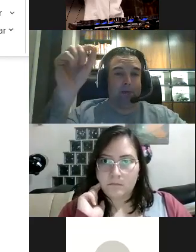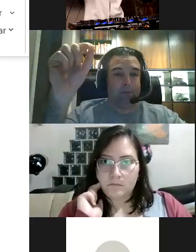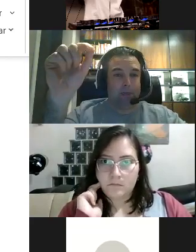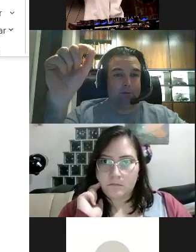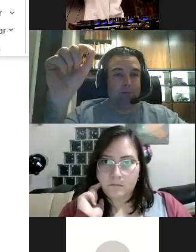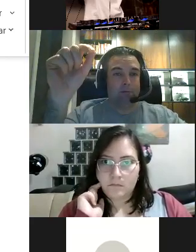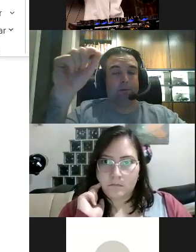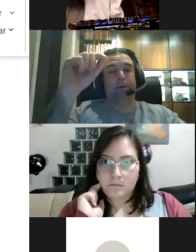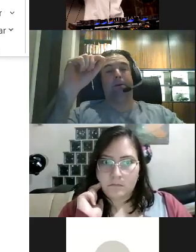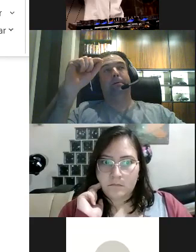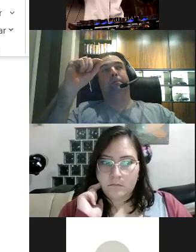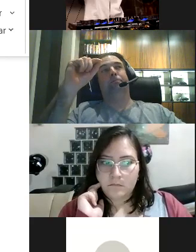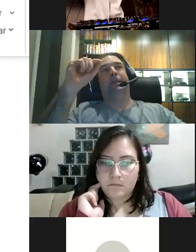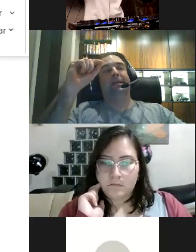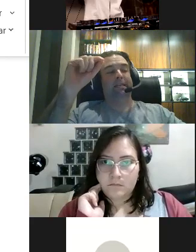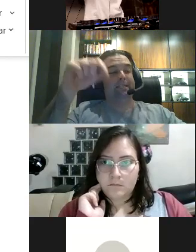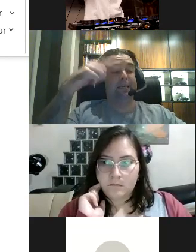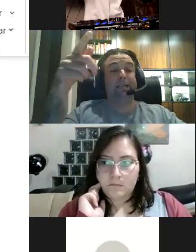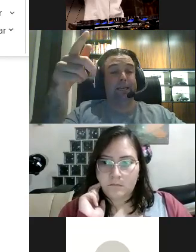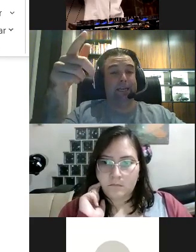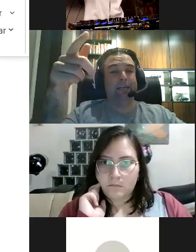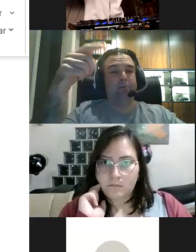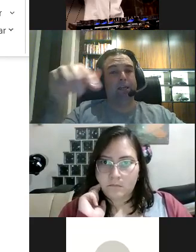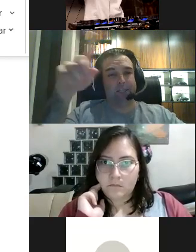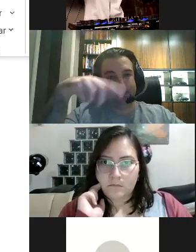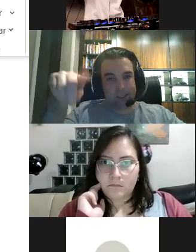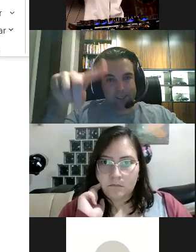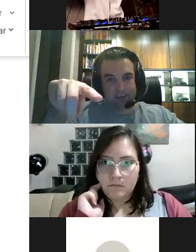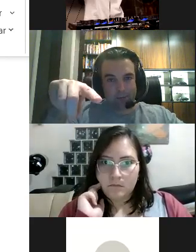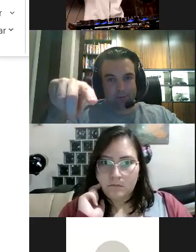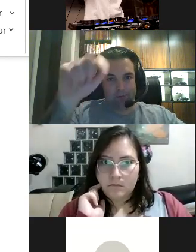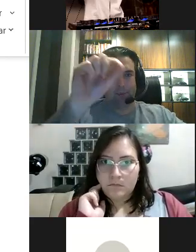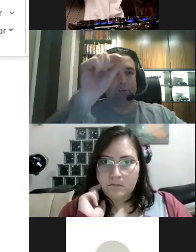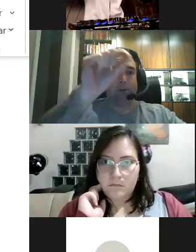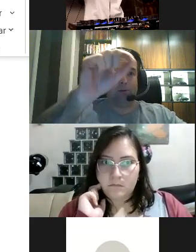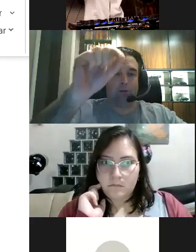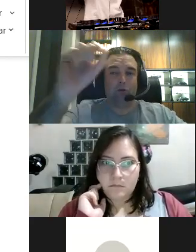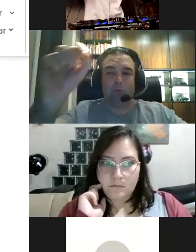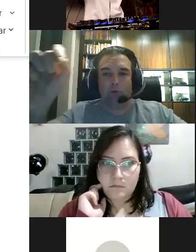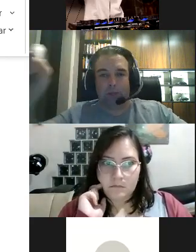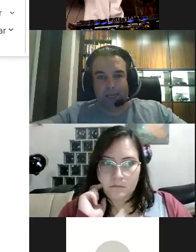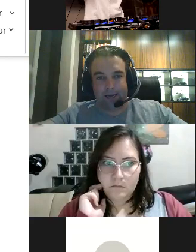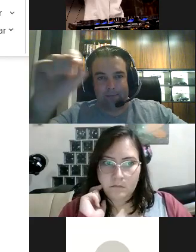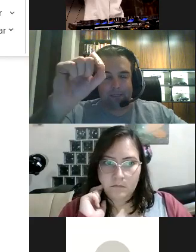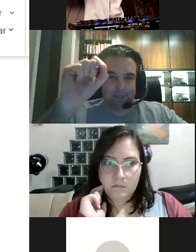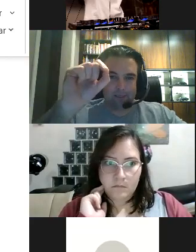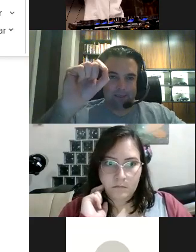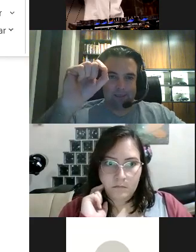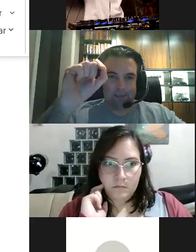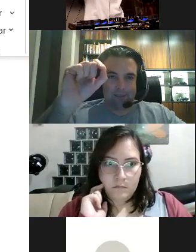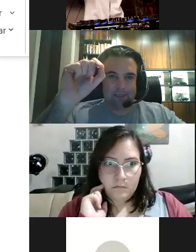Sempre lembrando que ser lei não quer dizer que seja certo. Isso eu quero que todo mundo tenha na